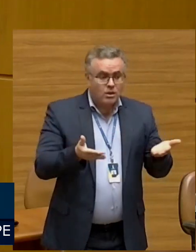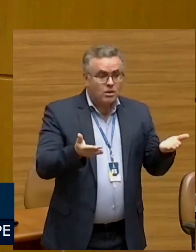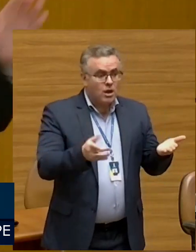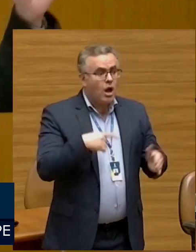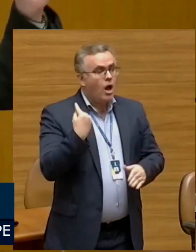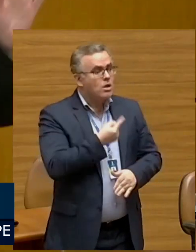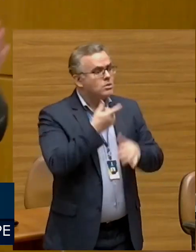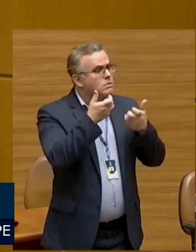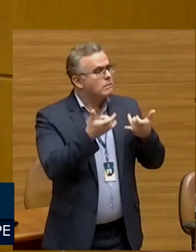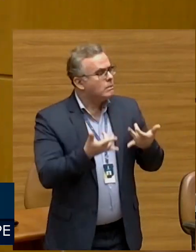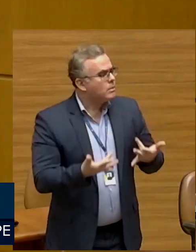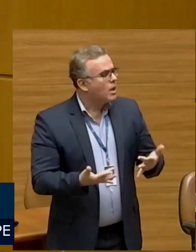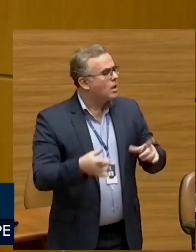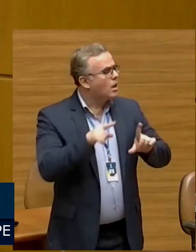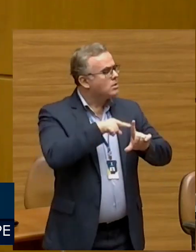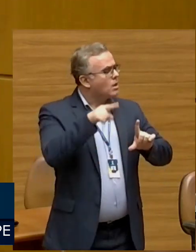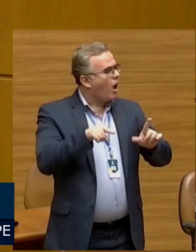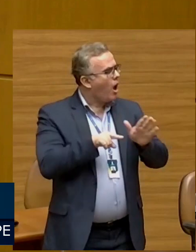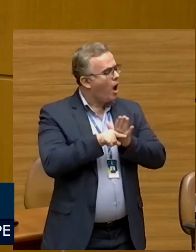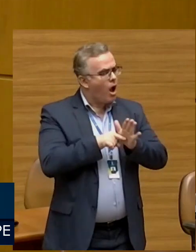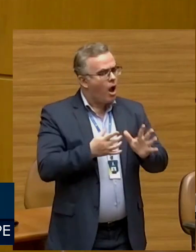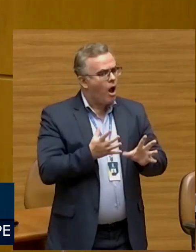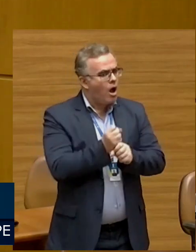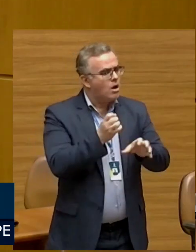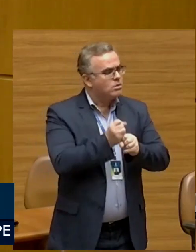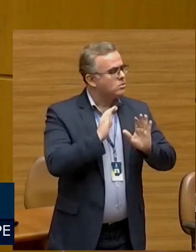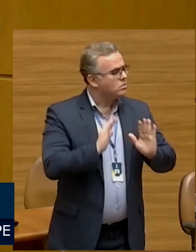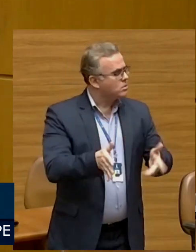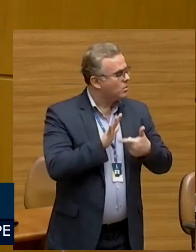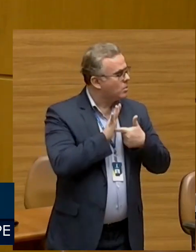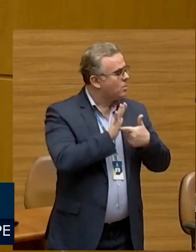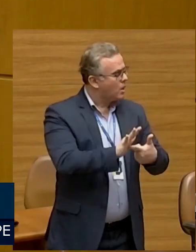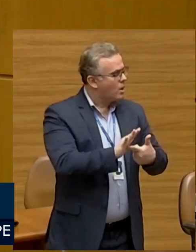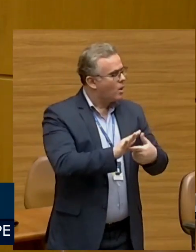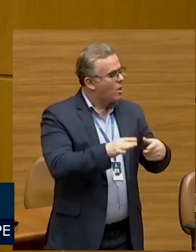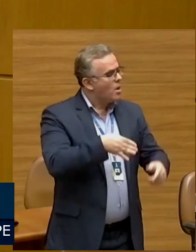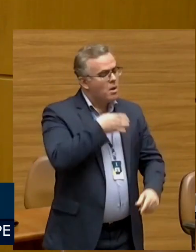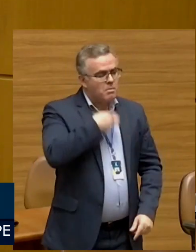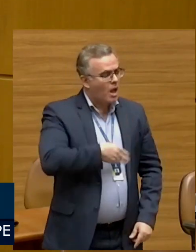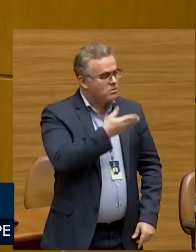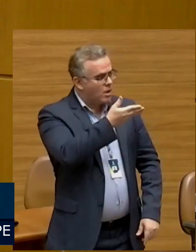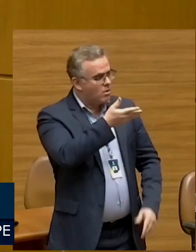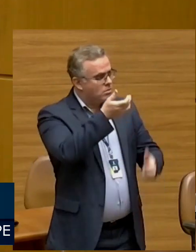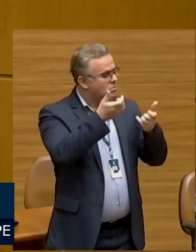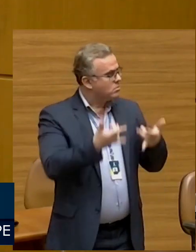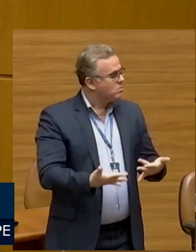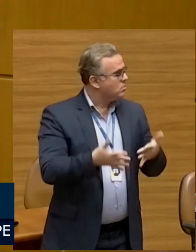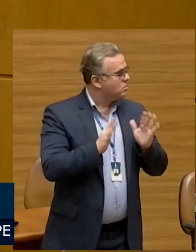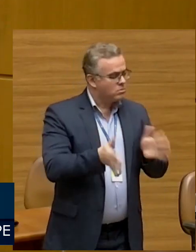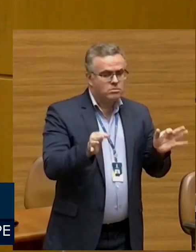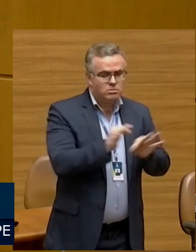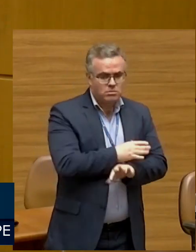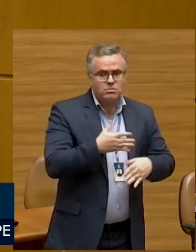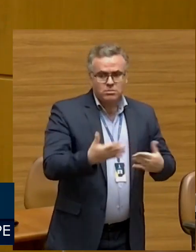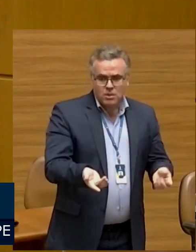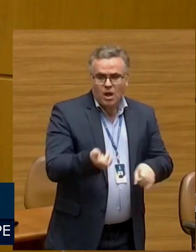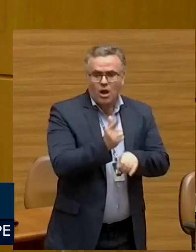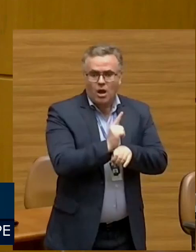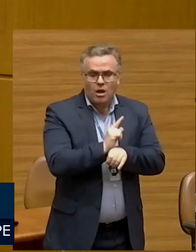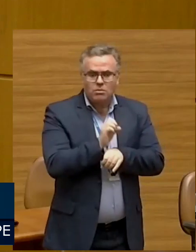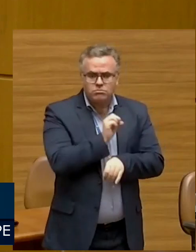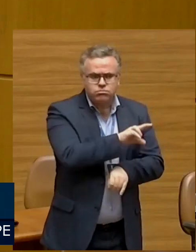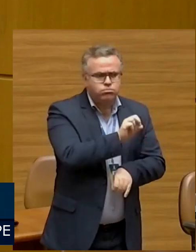fala sobre dados, que foi muito bem apresentado por Matheus, infelizmente a gestão tem visto